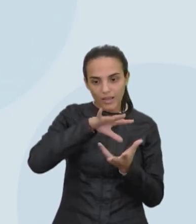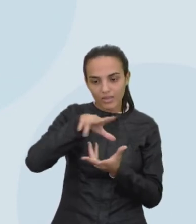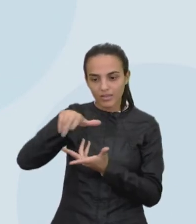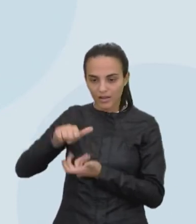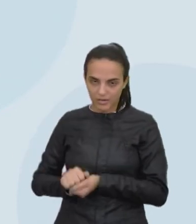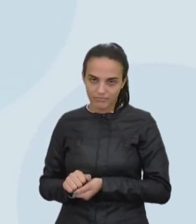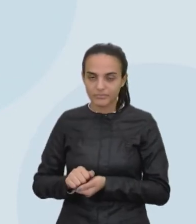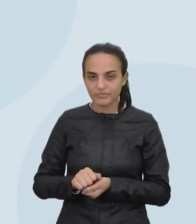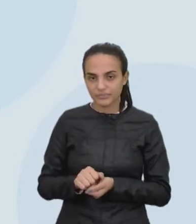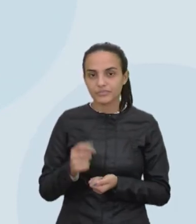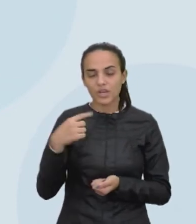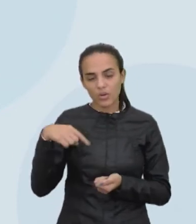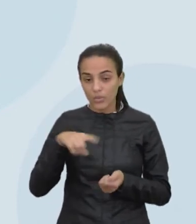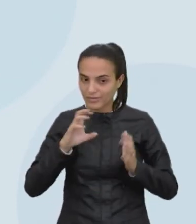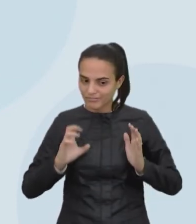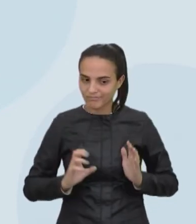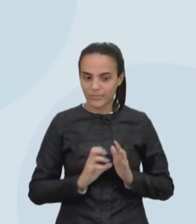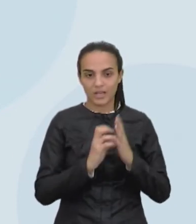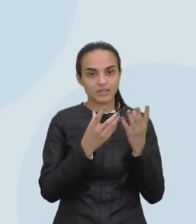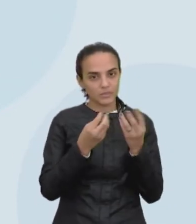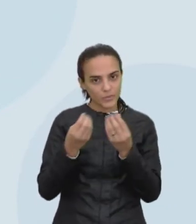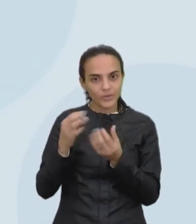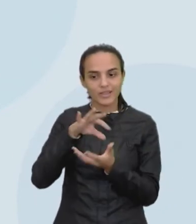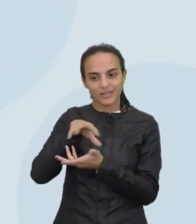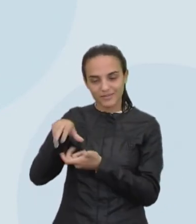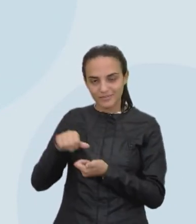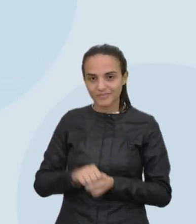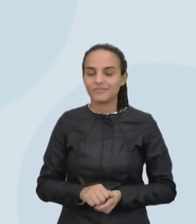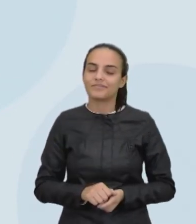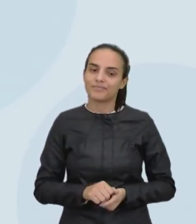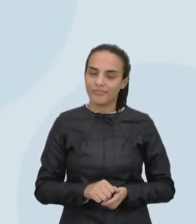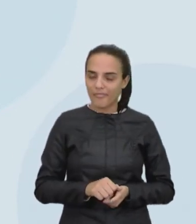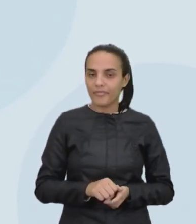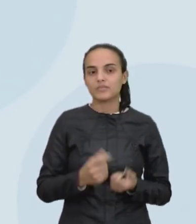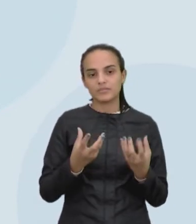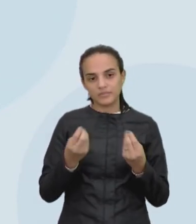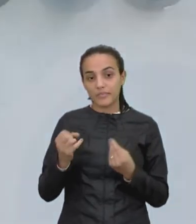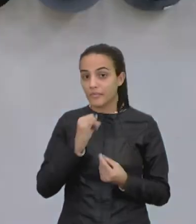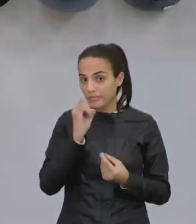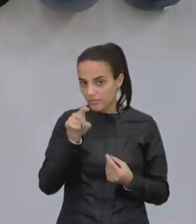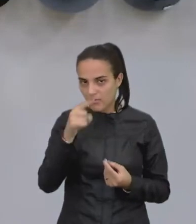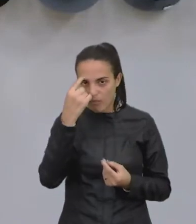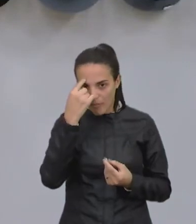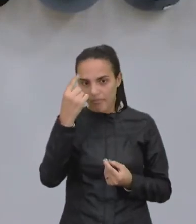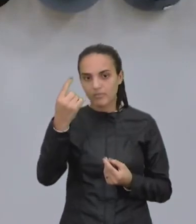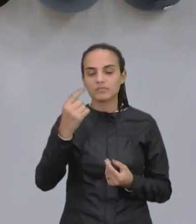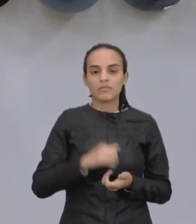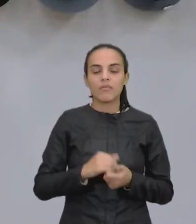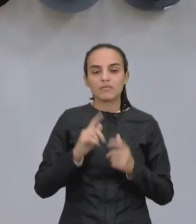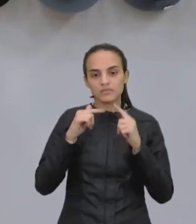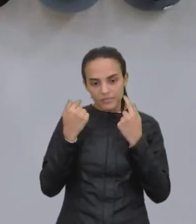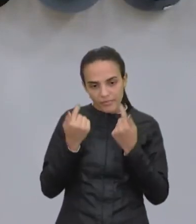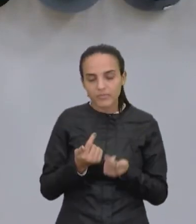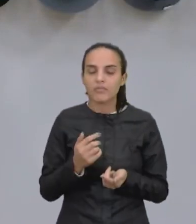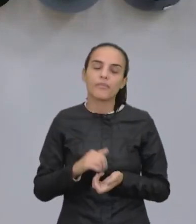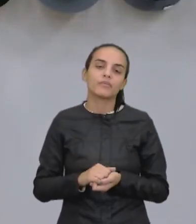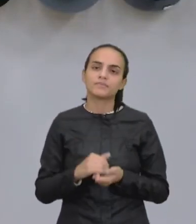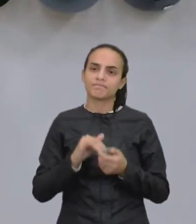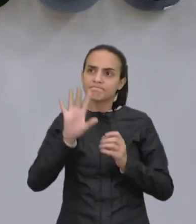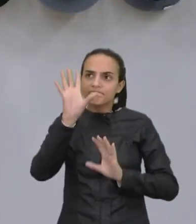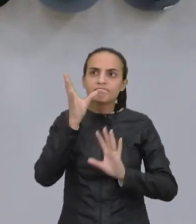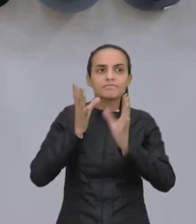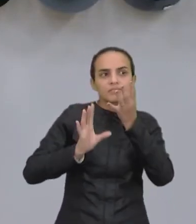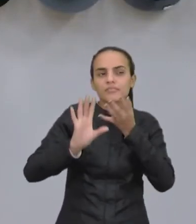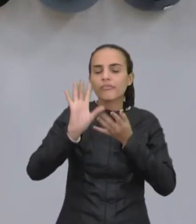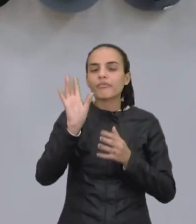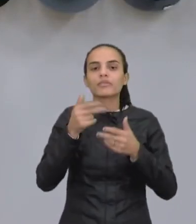Então, olha só, a gente impacta bastante, né. Bastante. Se você pensar na história geológica da Terra, aconteceram diversos